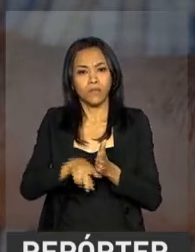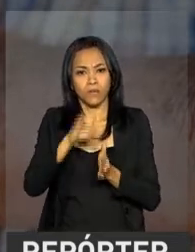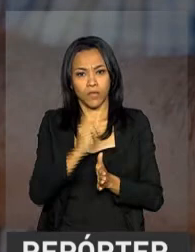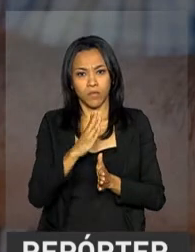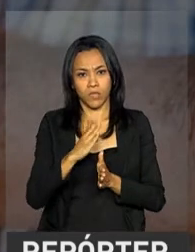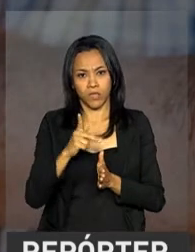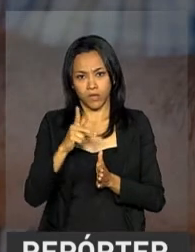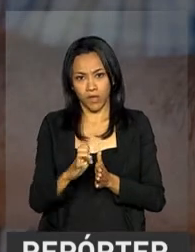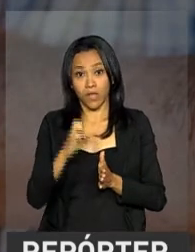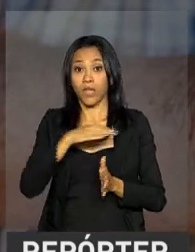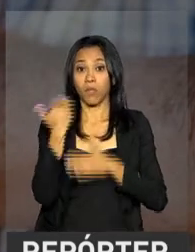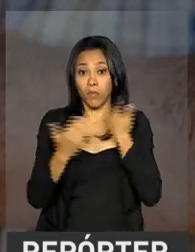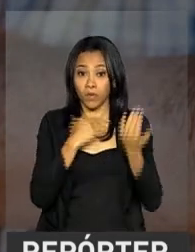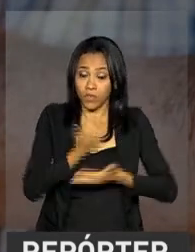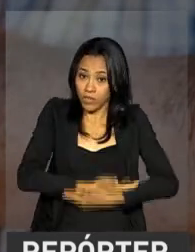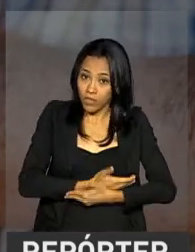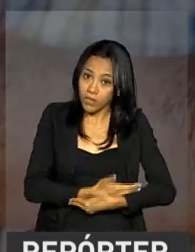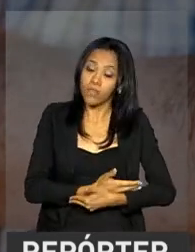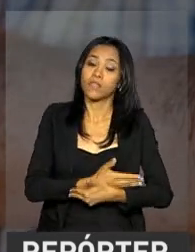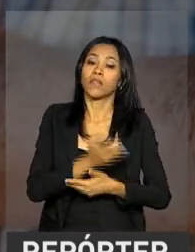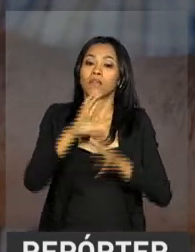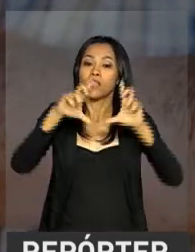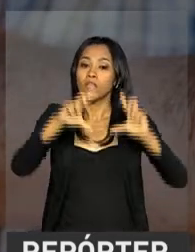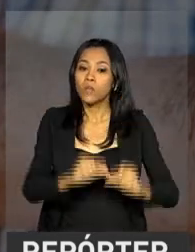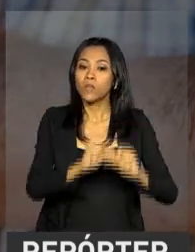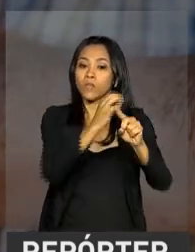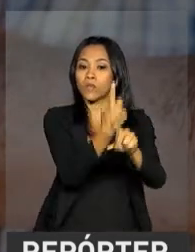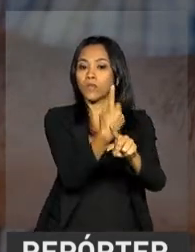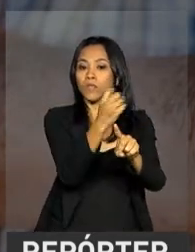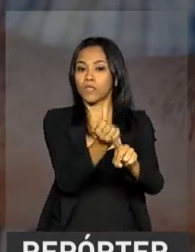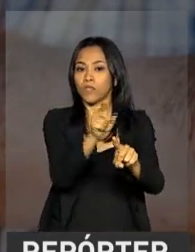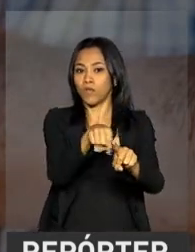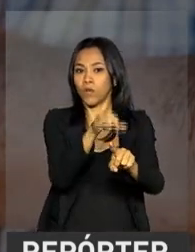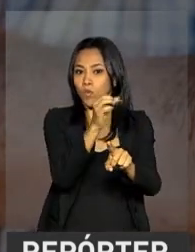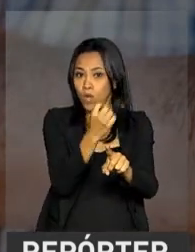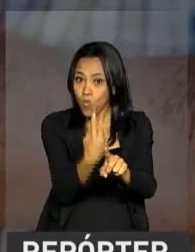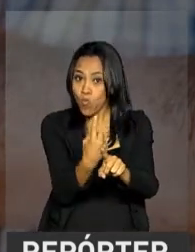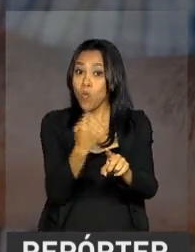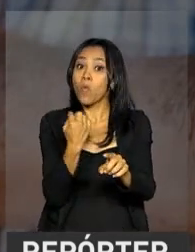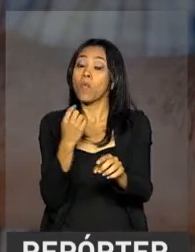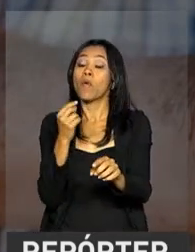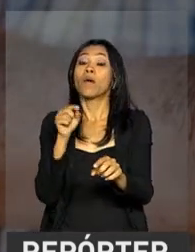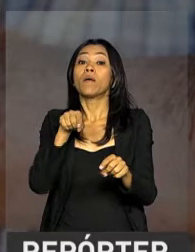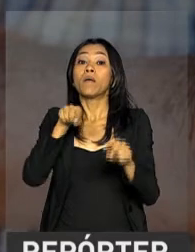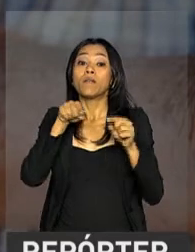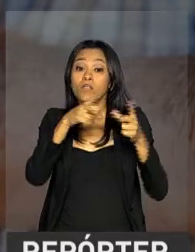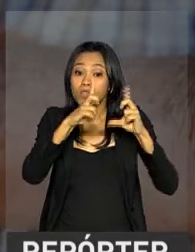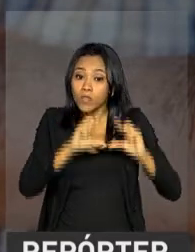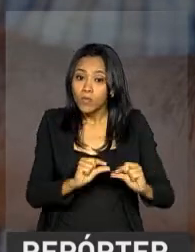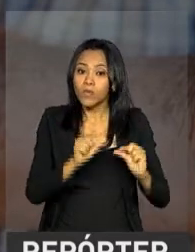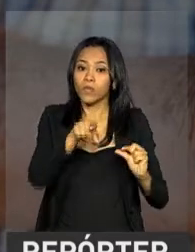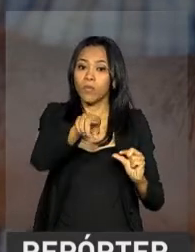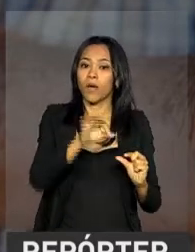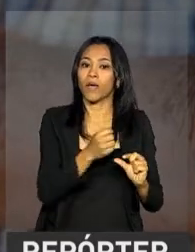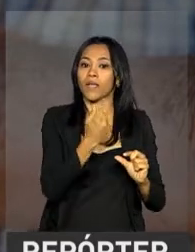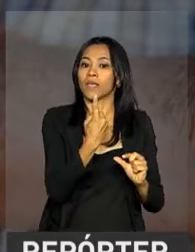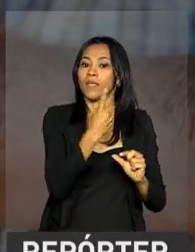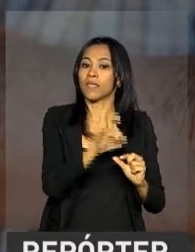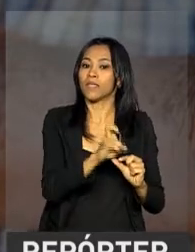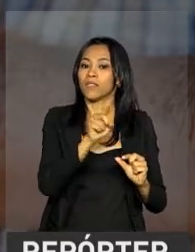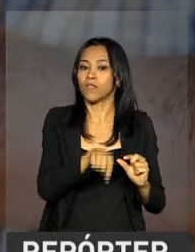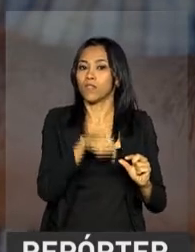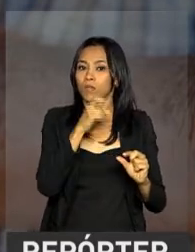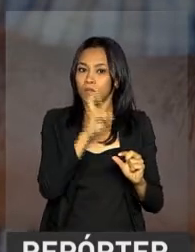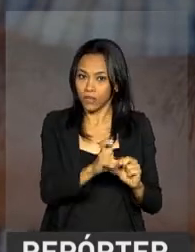infantil caiu de 16,1 por mil em 2015 para 15,5 por mil em